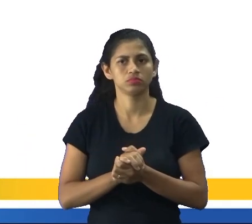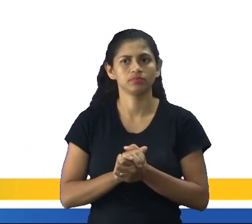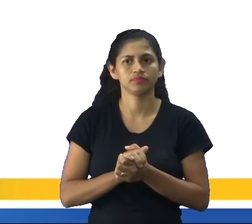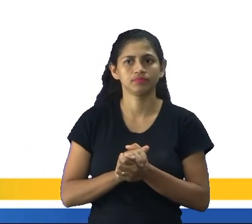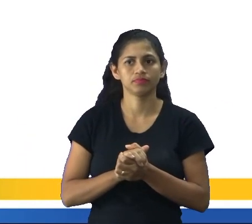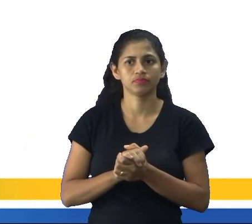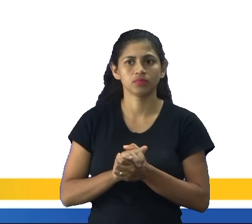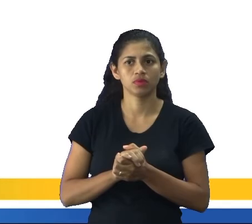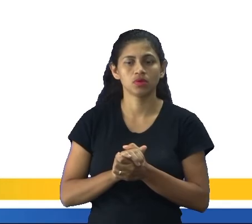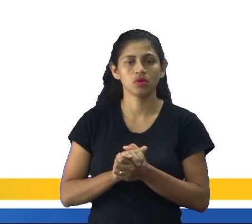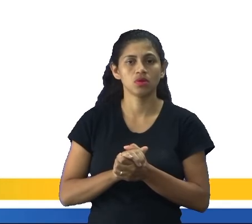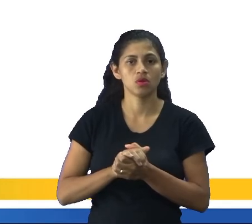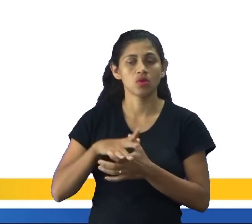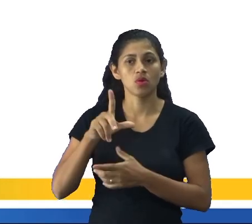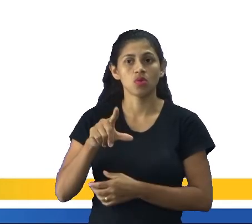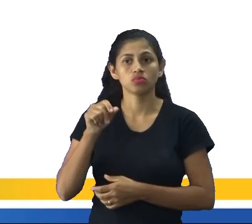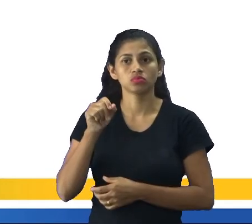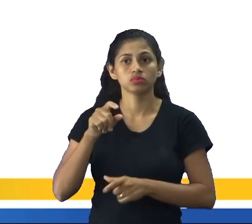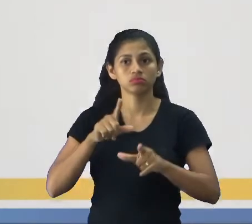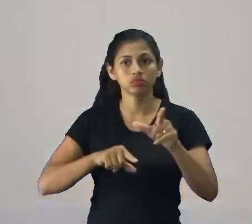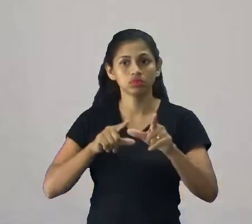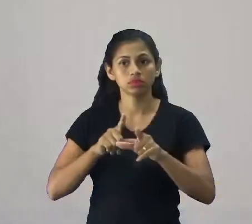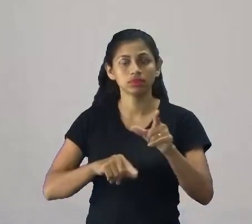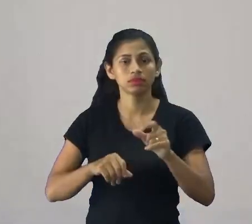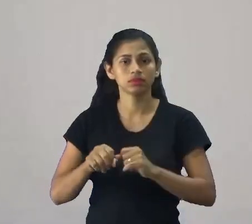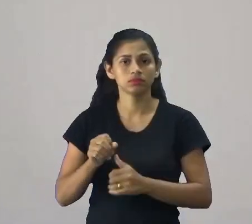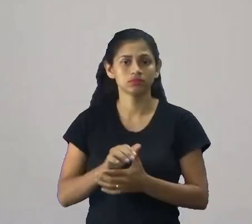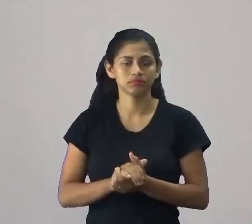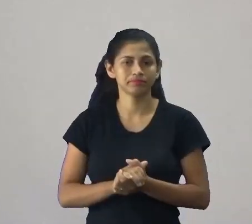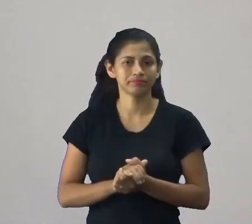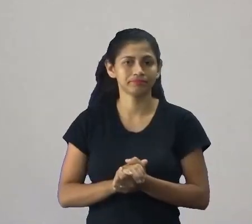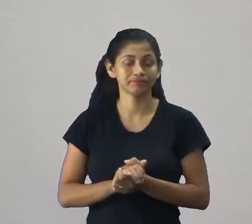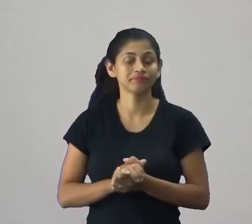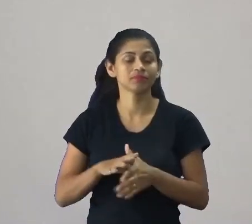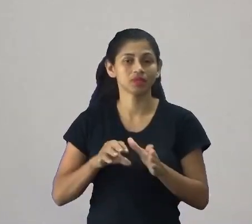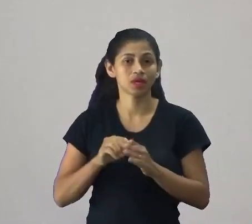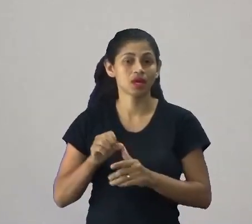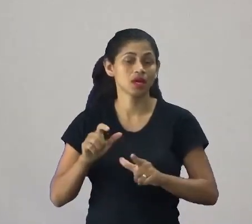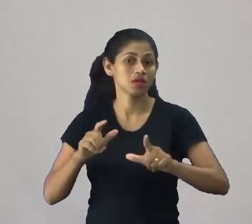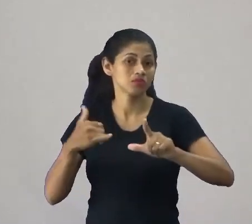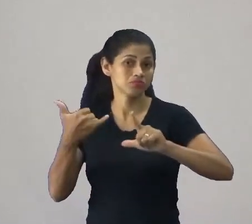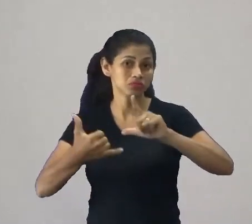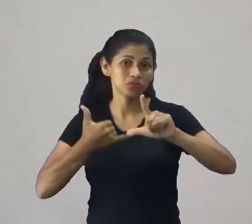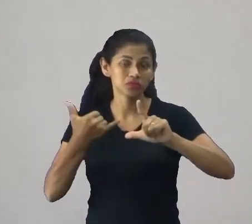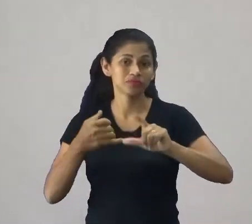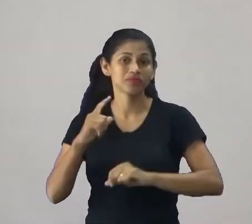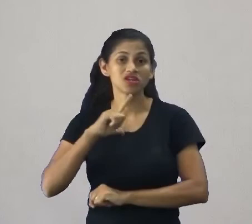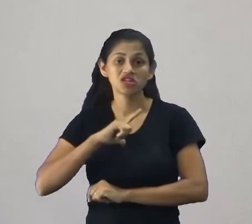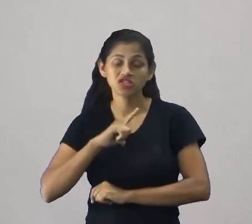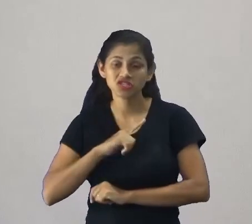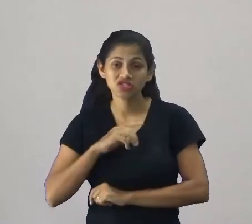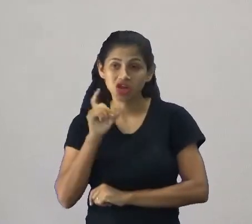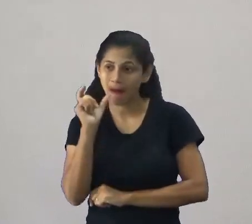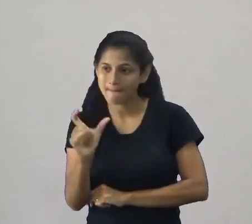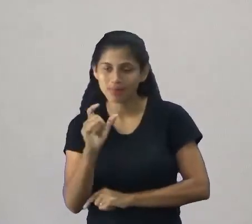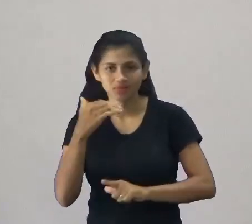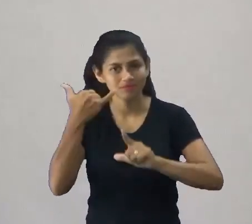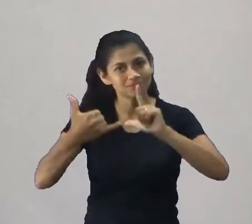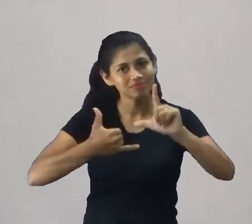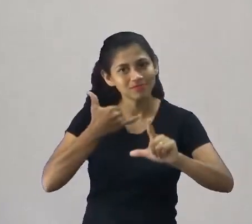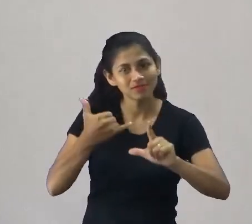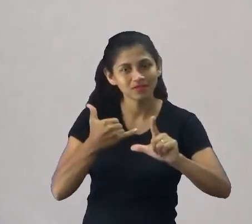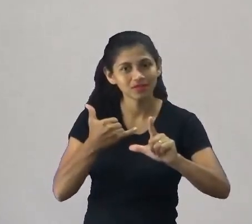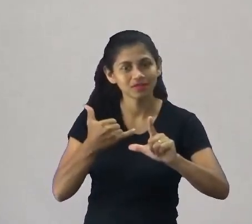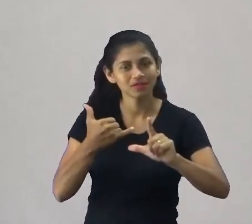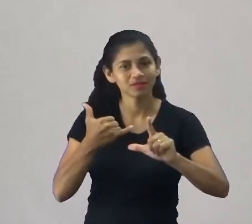qual seria a alternativa correta. Ó. Caráter lúdico. Eu nem precisava nada. Tinha a palavra lúdico, tava lá, ó, gritando, vem de mim que